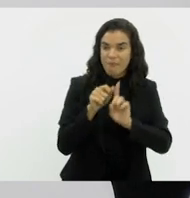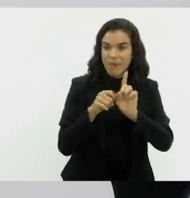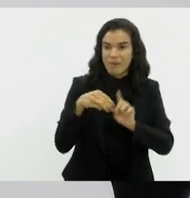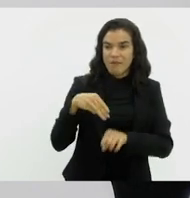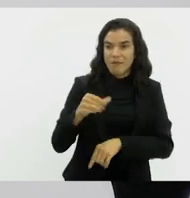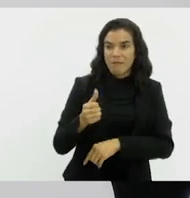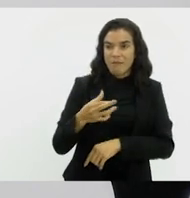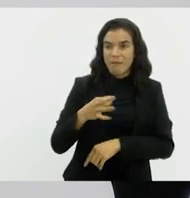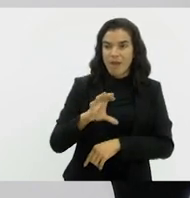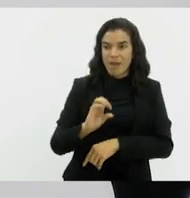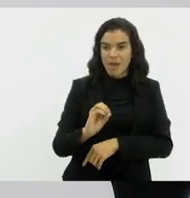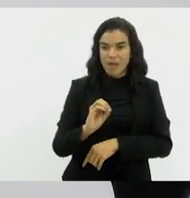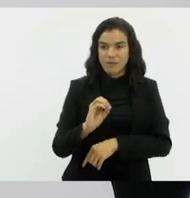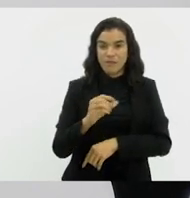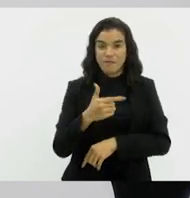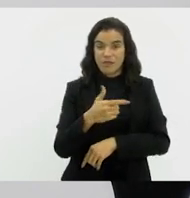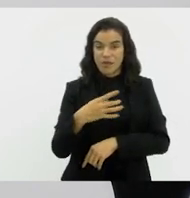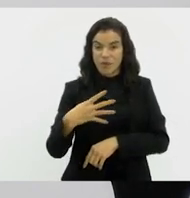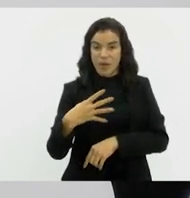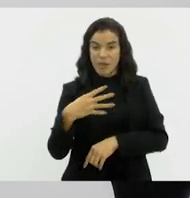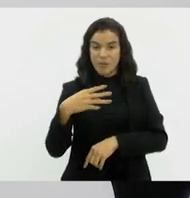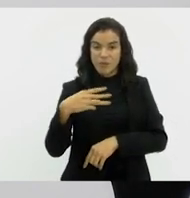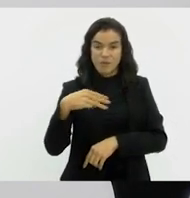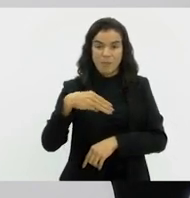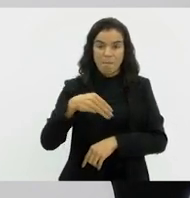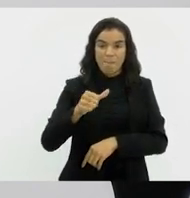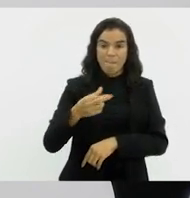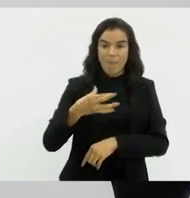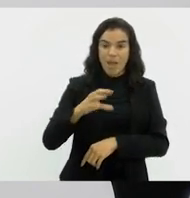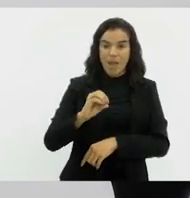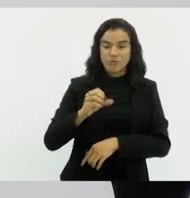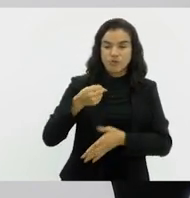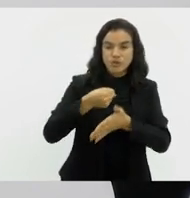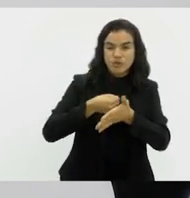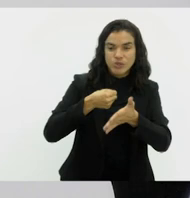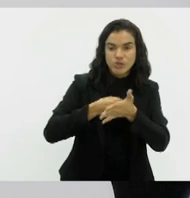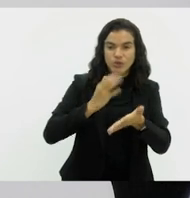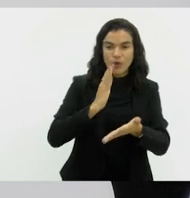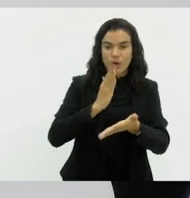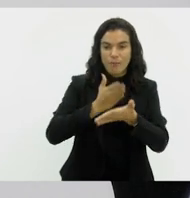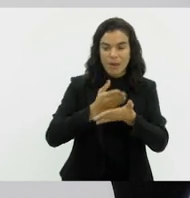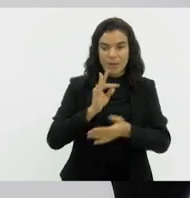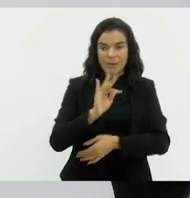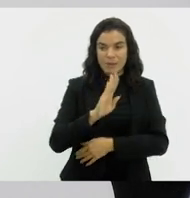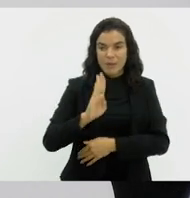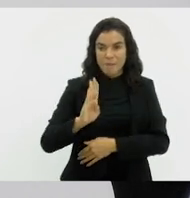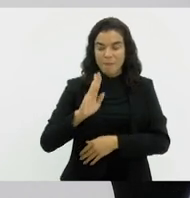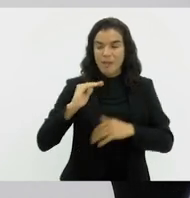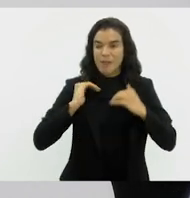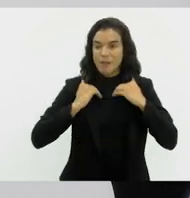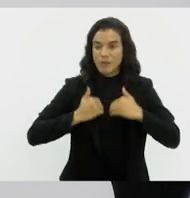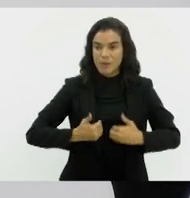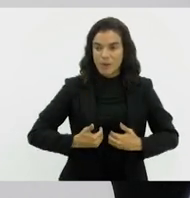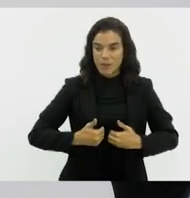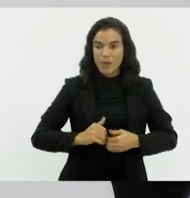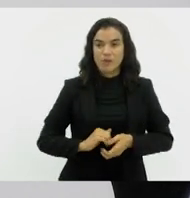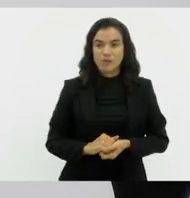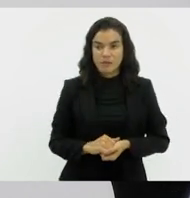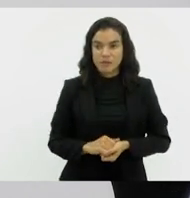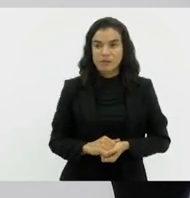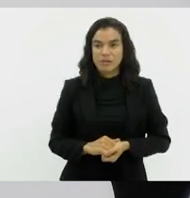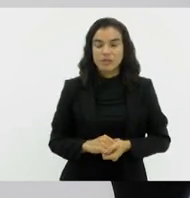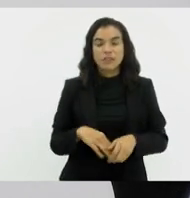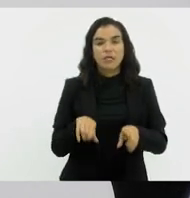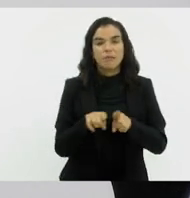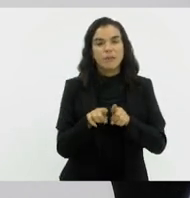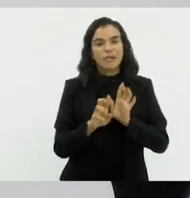Então, pontuando 24 de março como Dia Mundial de Combate à Tuberculose. Então, esse momento é um momento importante para isso também. Então, nós